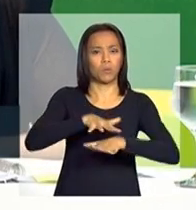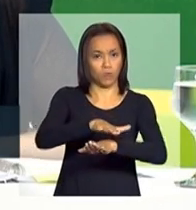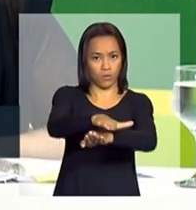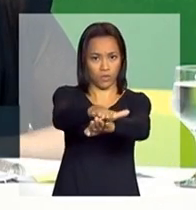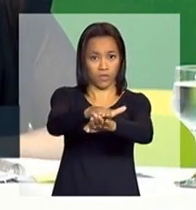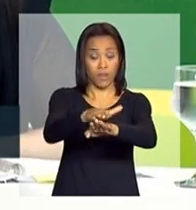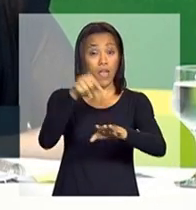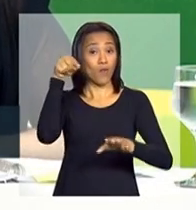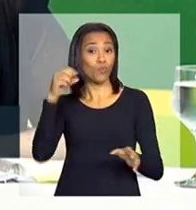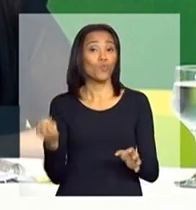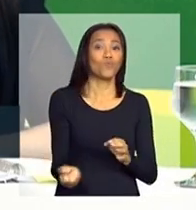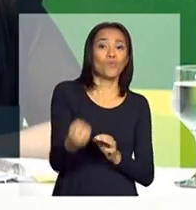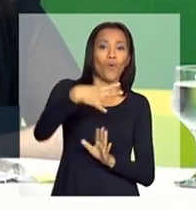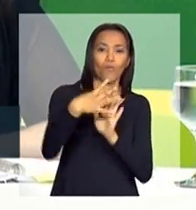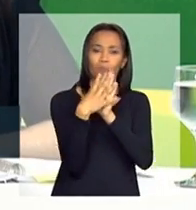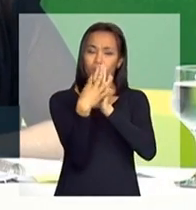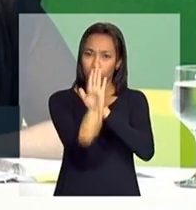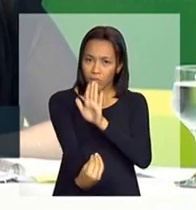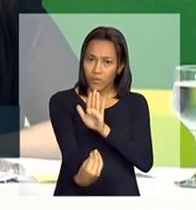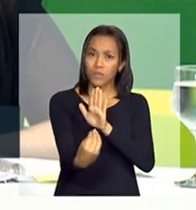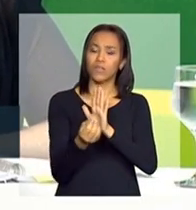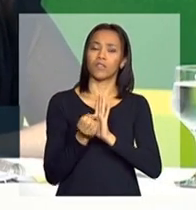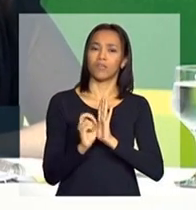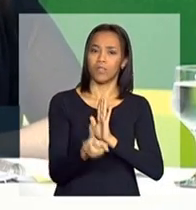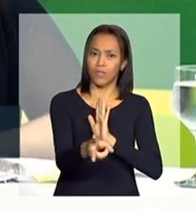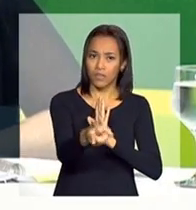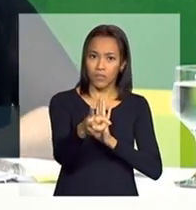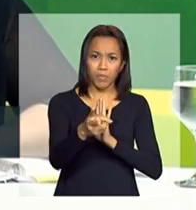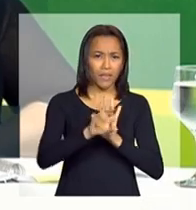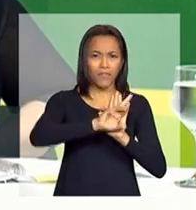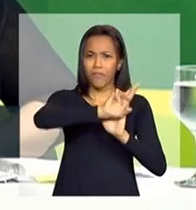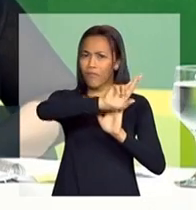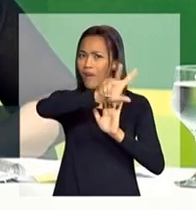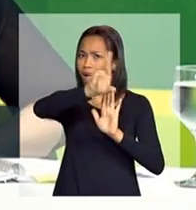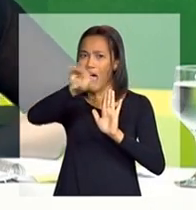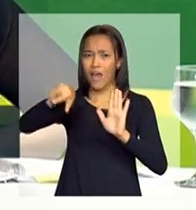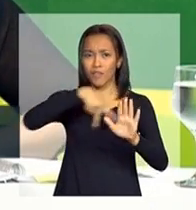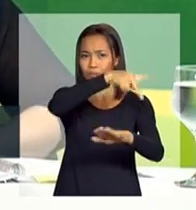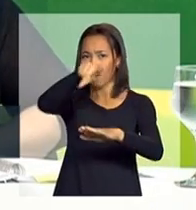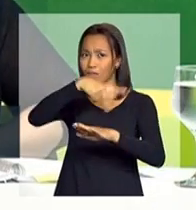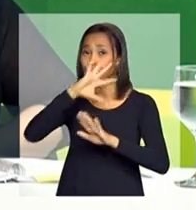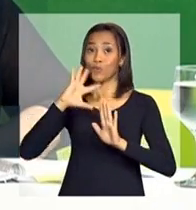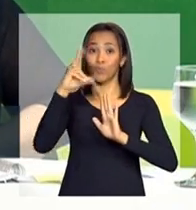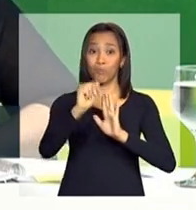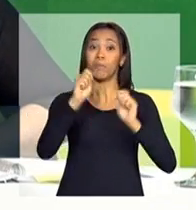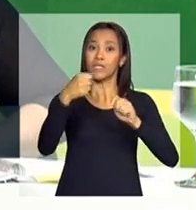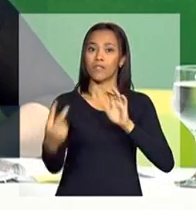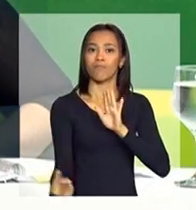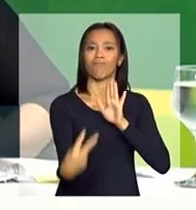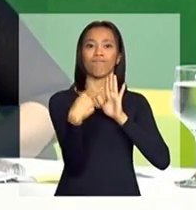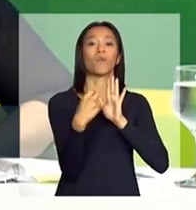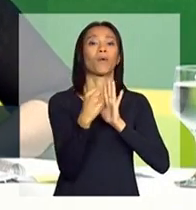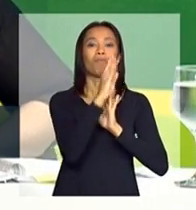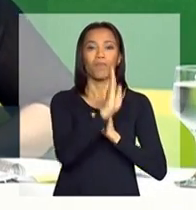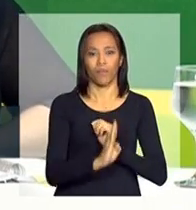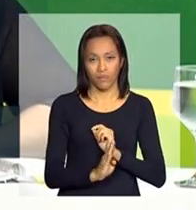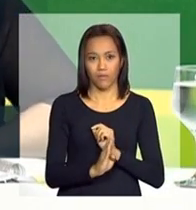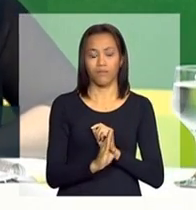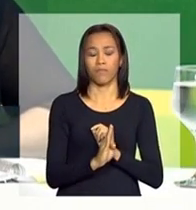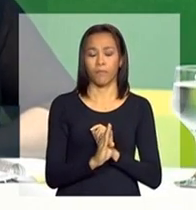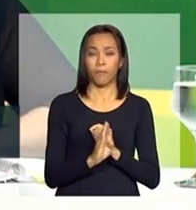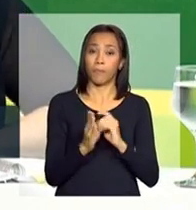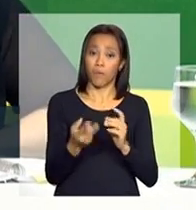eh deve ser olhado pelos vários países no mundo então olhando a parte qualitativa do